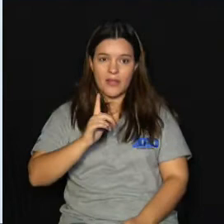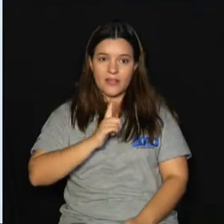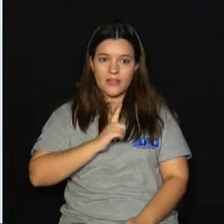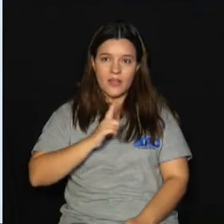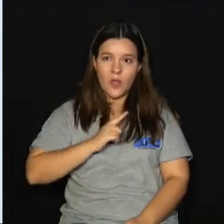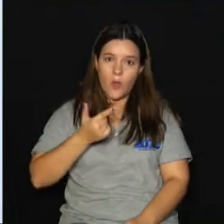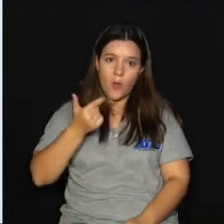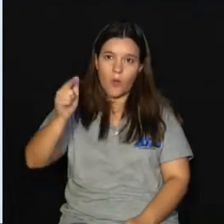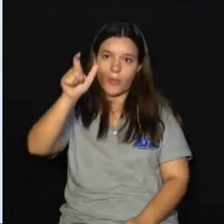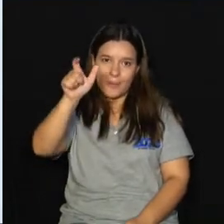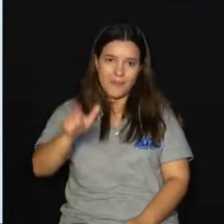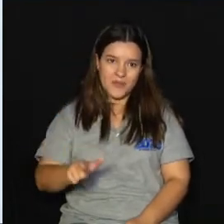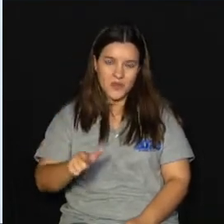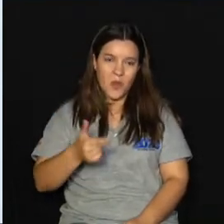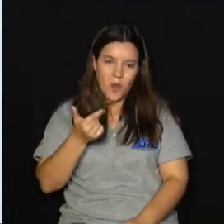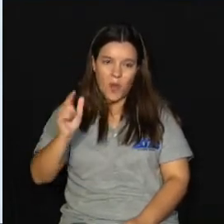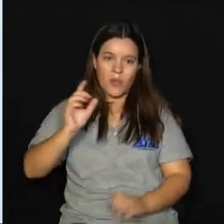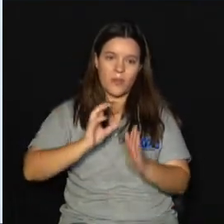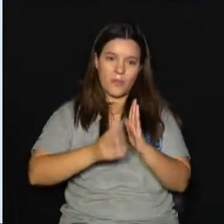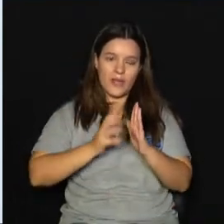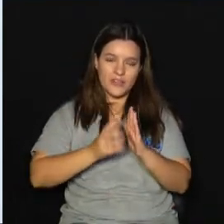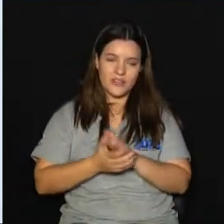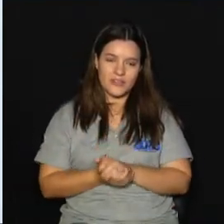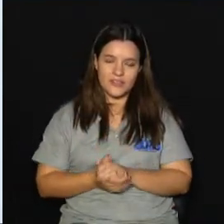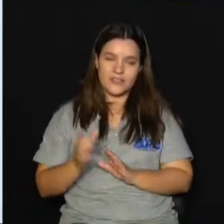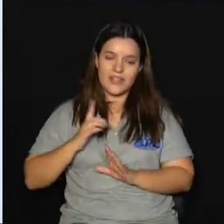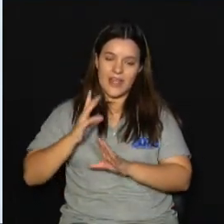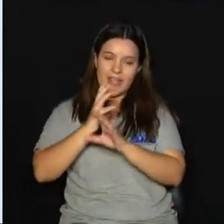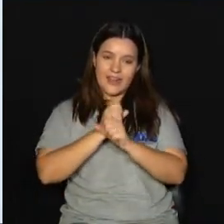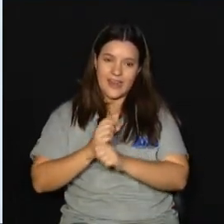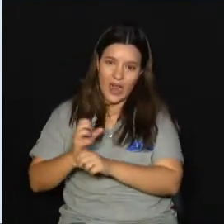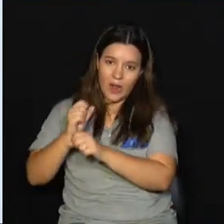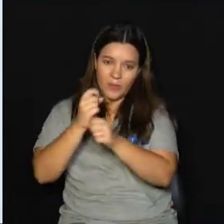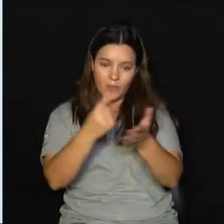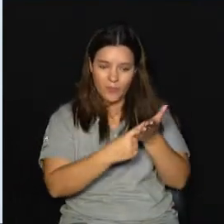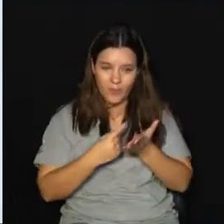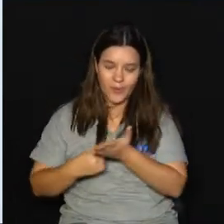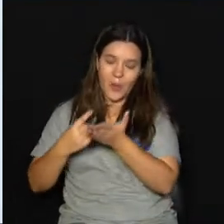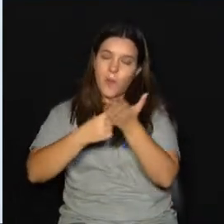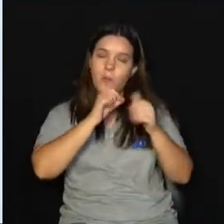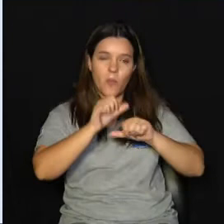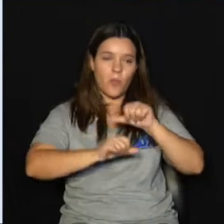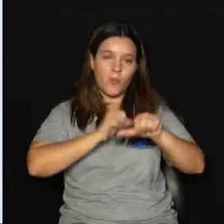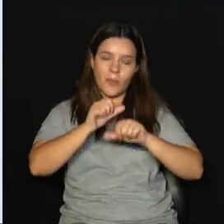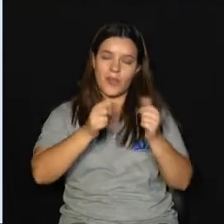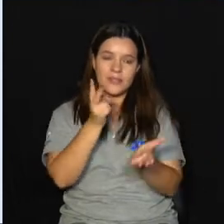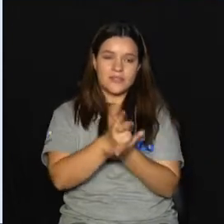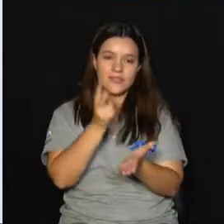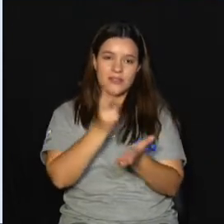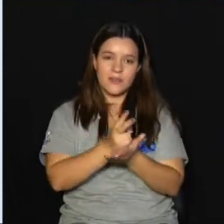É outra pessoa. Então, assim, esses cálculos são todos refeitos. O desafio mesmo, eu acho que está em conseguir